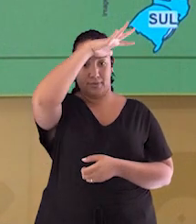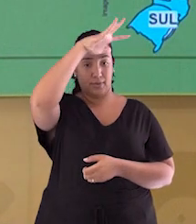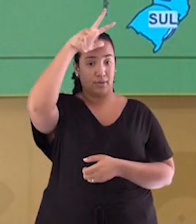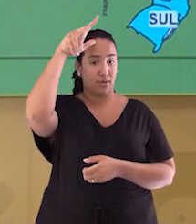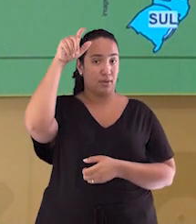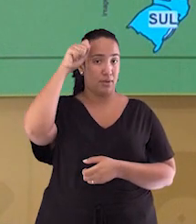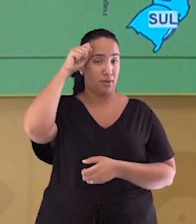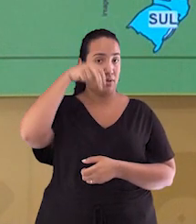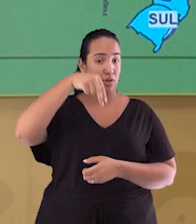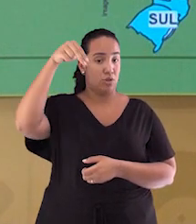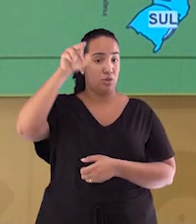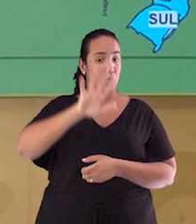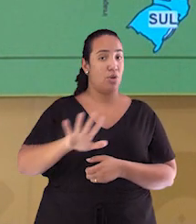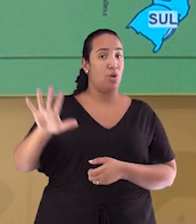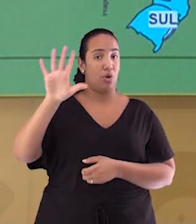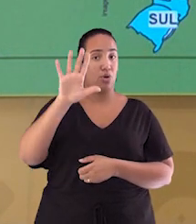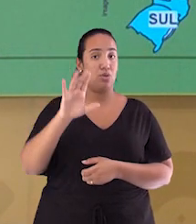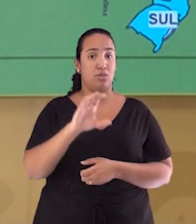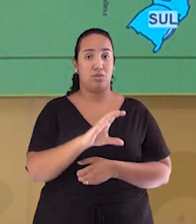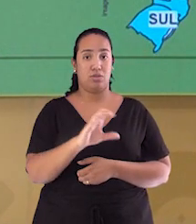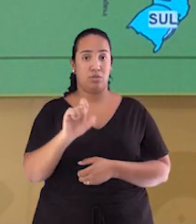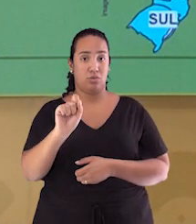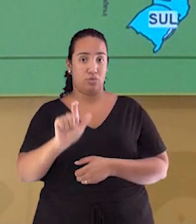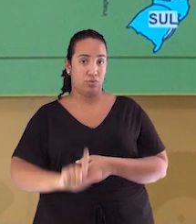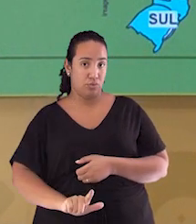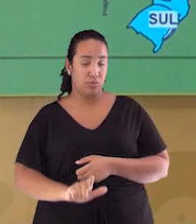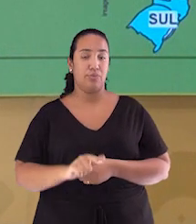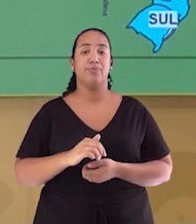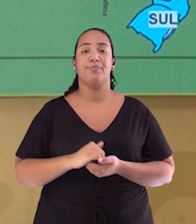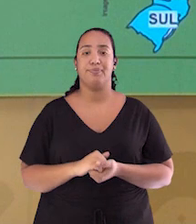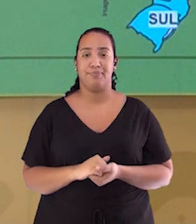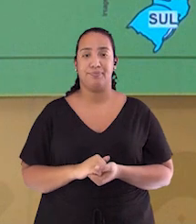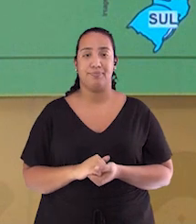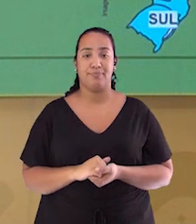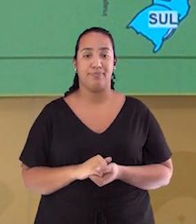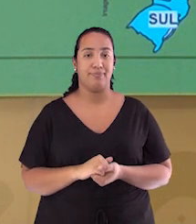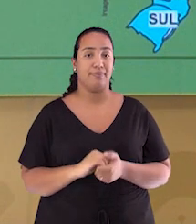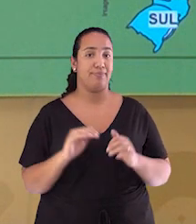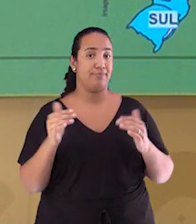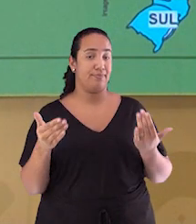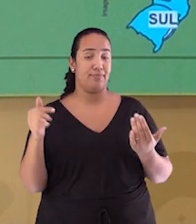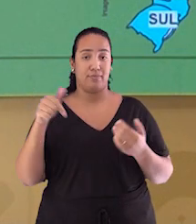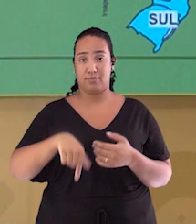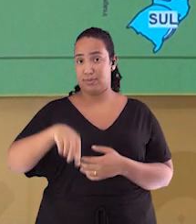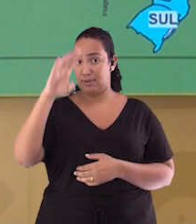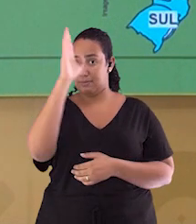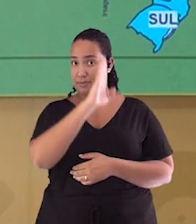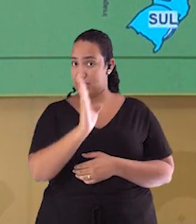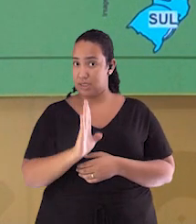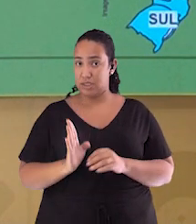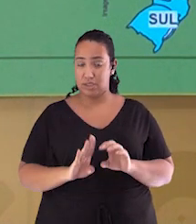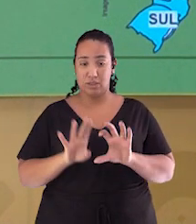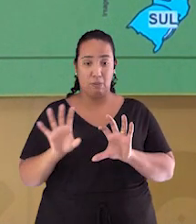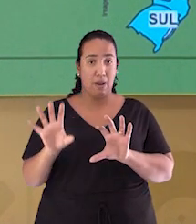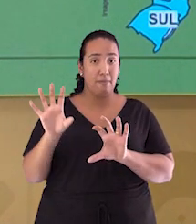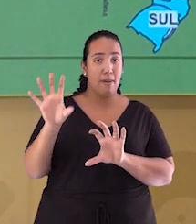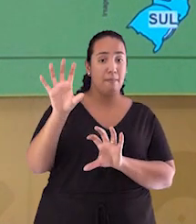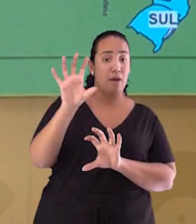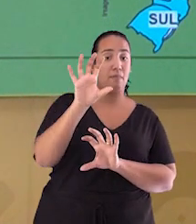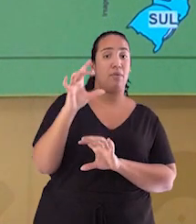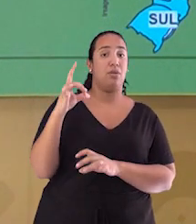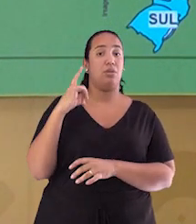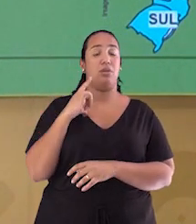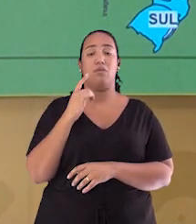em Amazônia, Nordeste e Centro-Sul. Essa forma de divisão do Brasil foi pensada